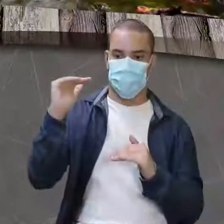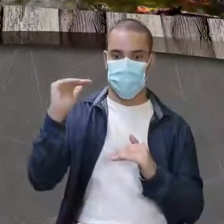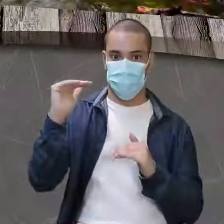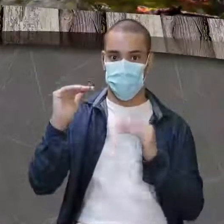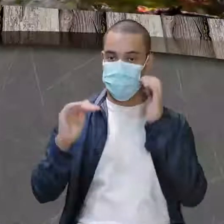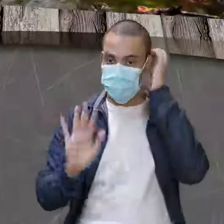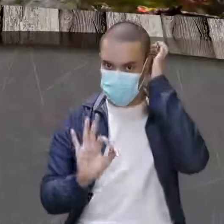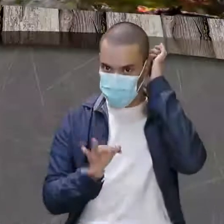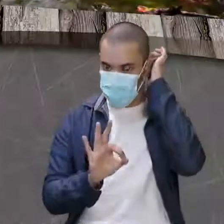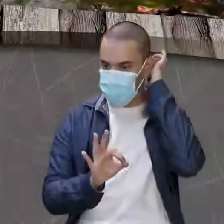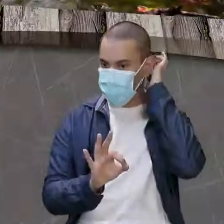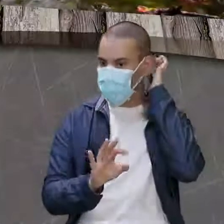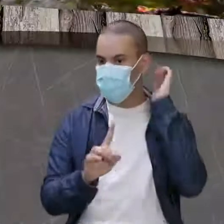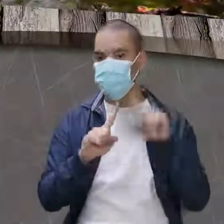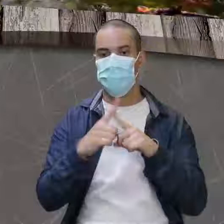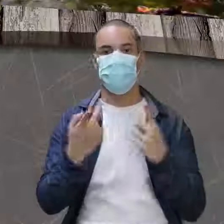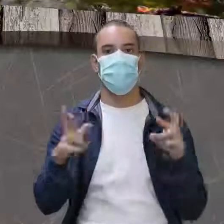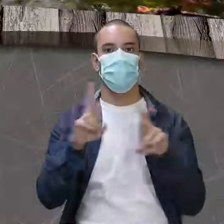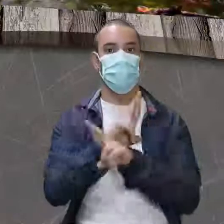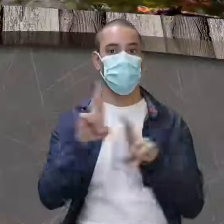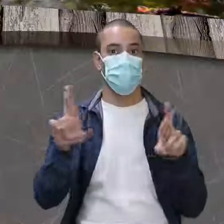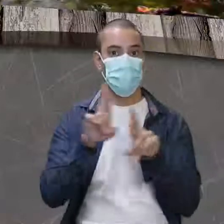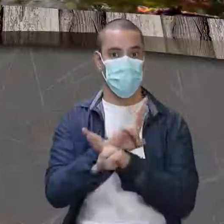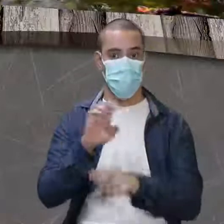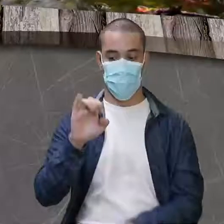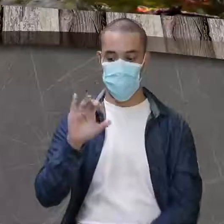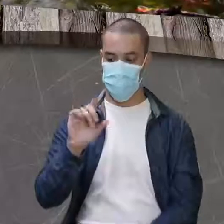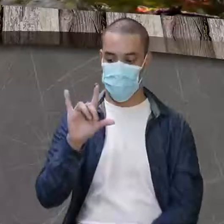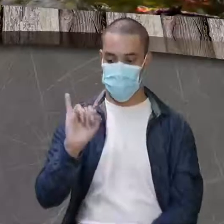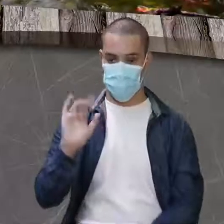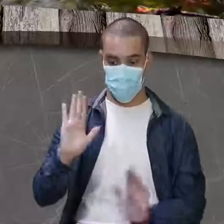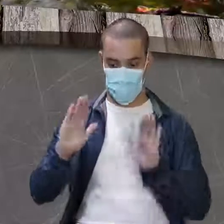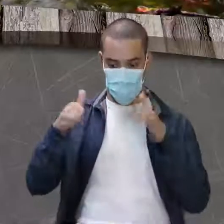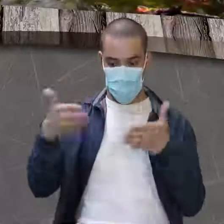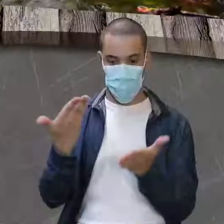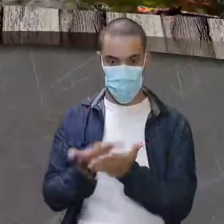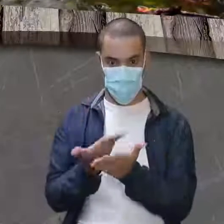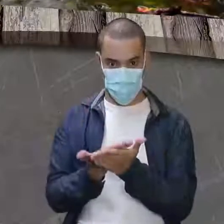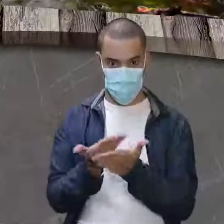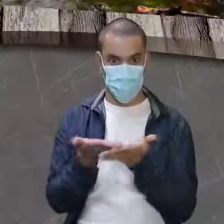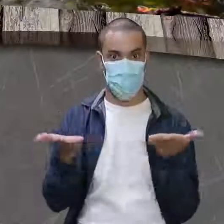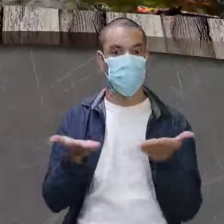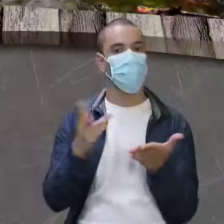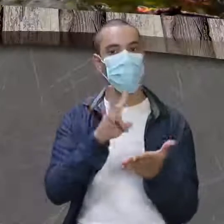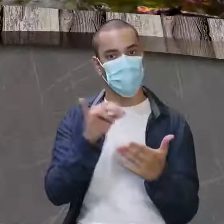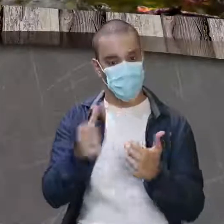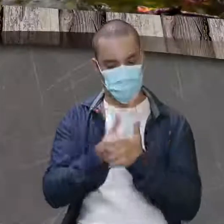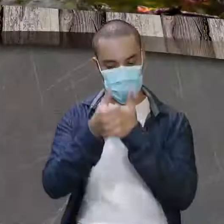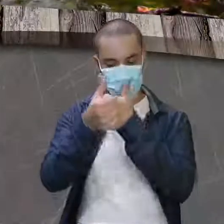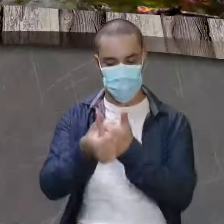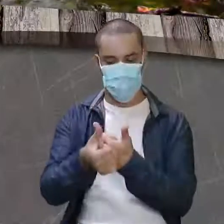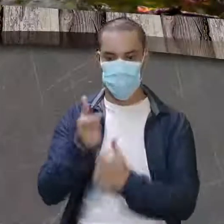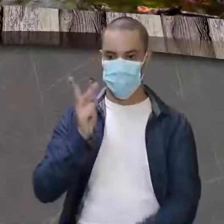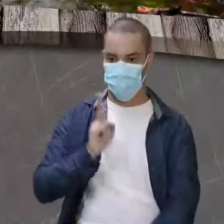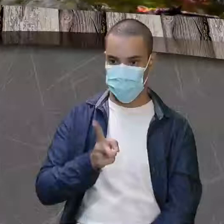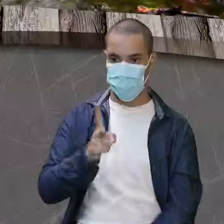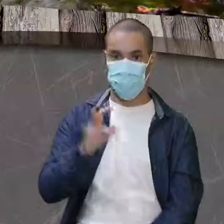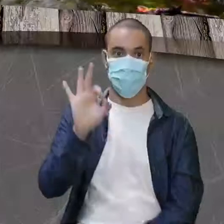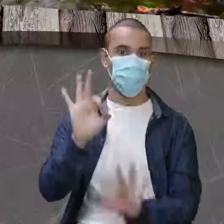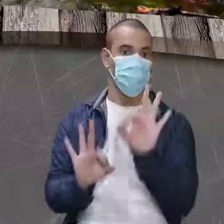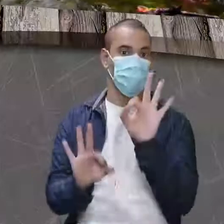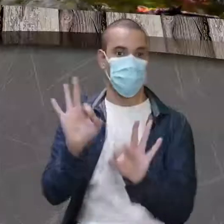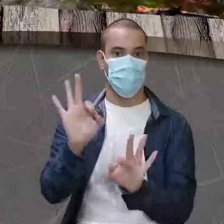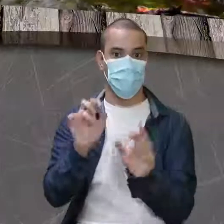bom? Mas as relações ecológicas, que é o nosso foco dessa aula, vão manter aí esse equilíbrio, esse